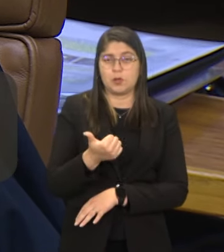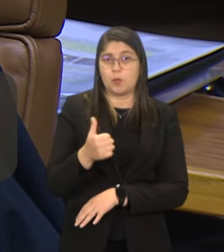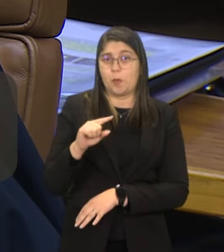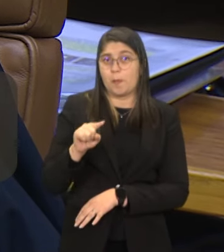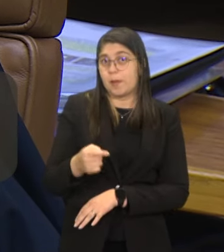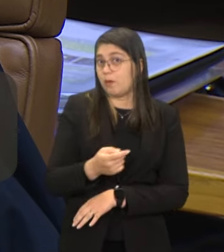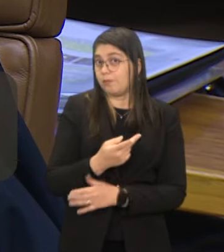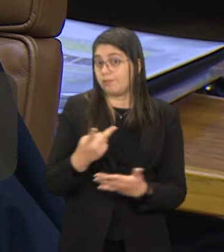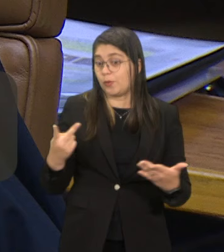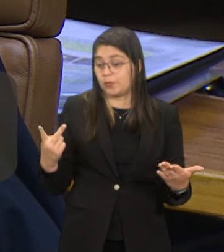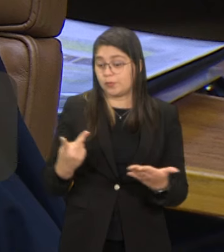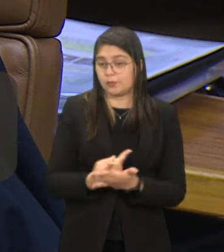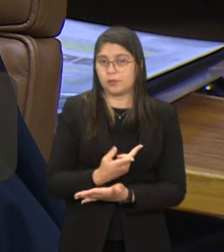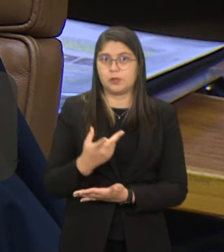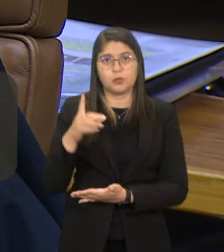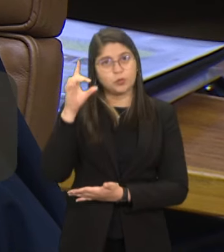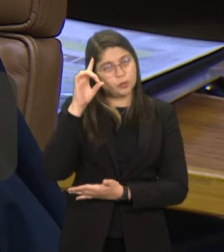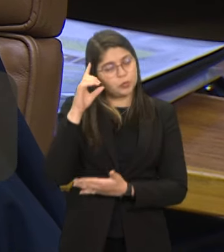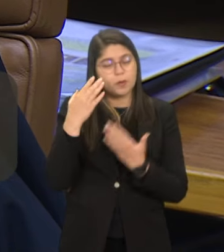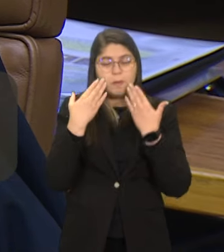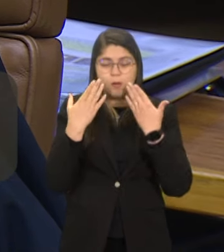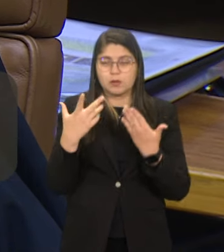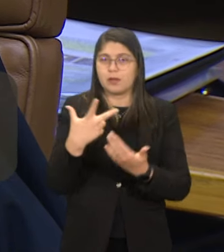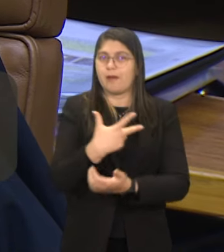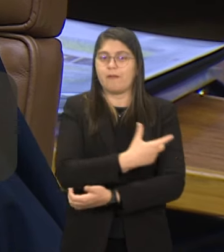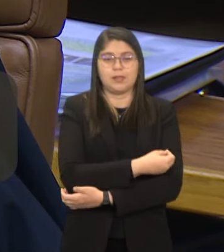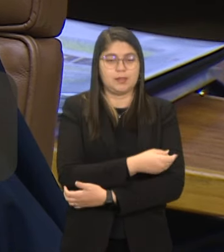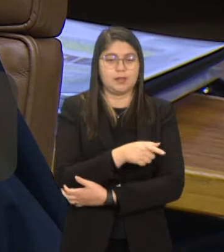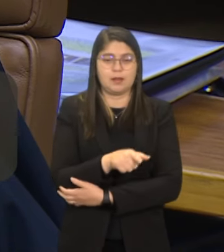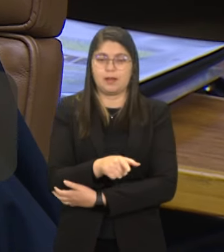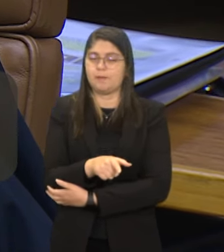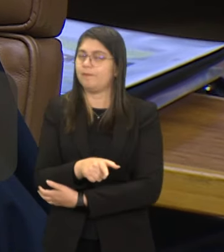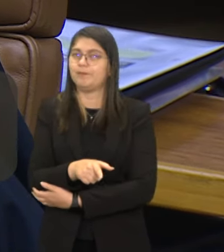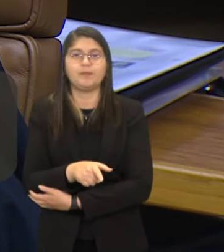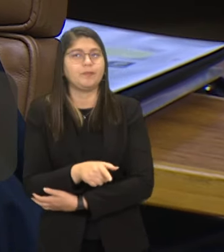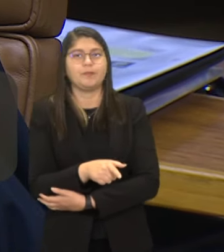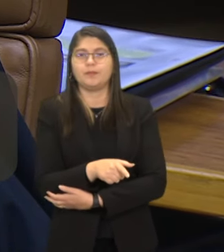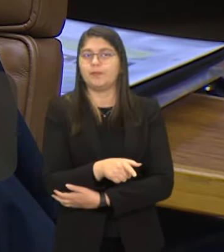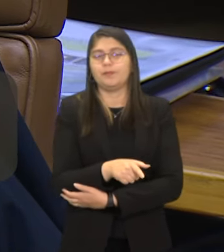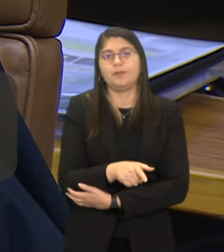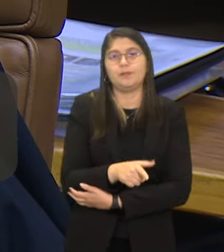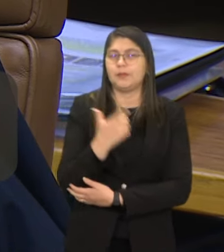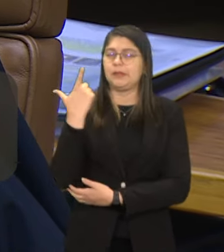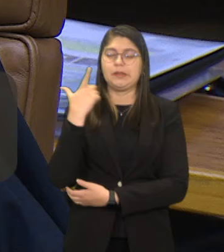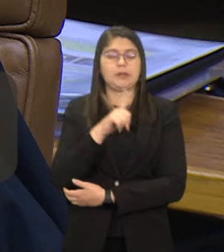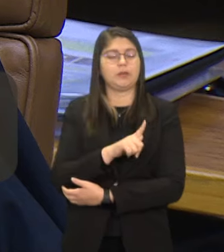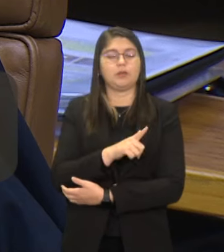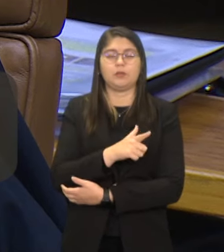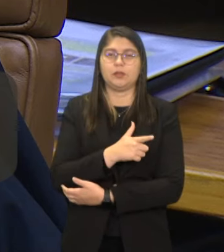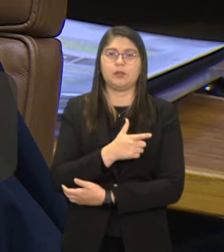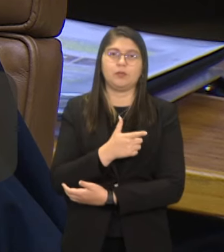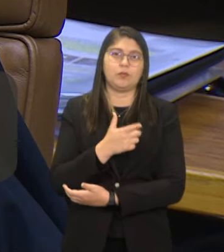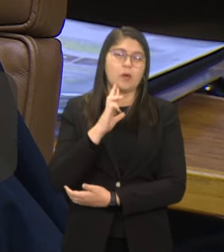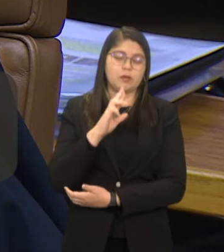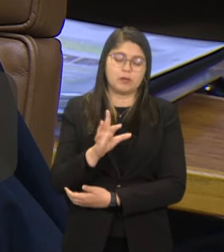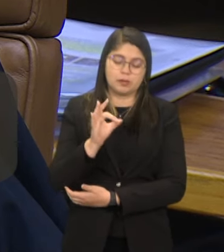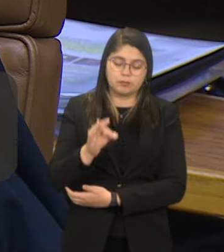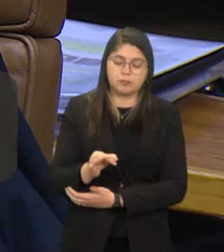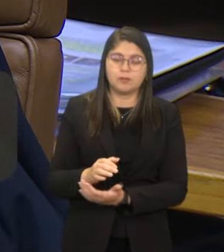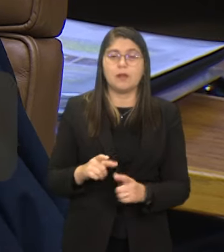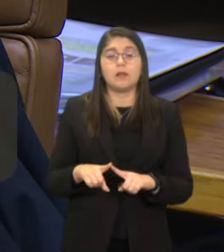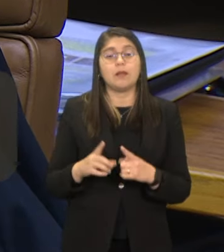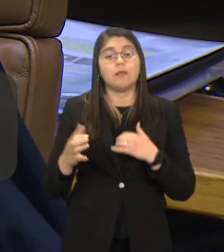Forte indício de que lá a vacinação não obteve o êxito almejado. A partir da análise de tais dados,